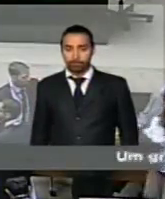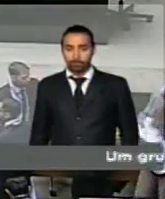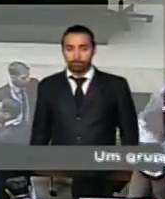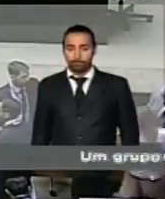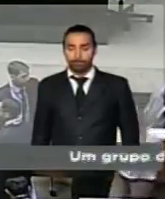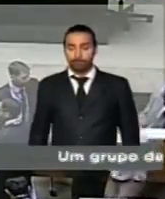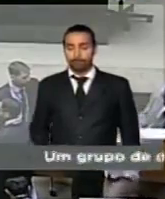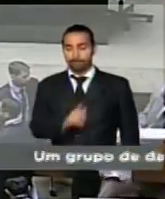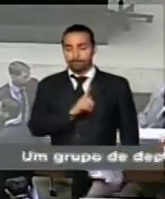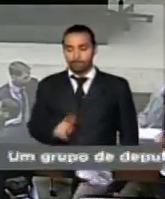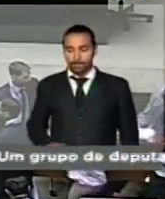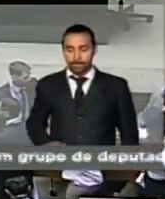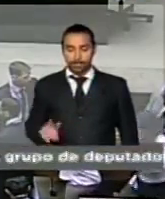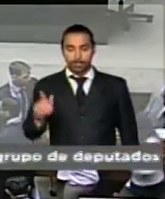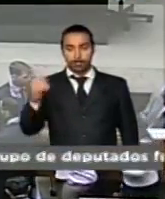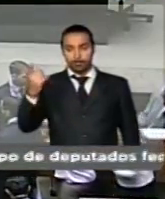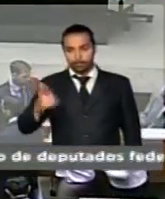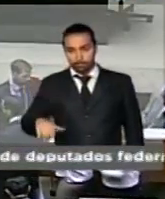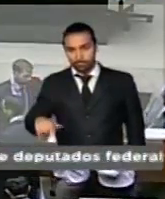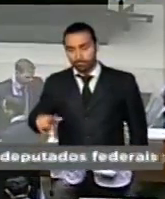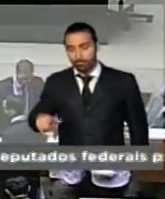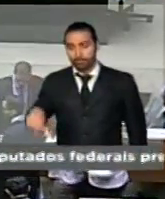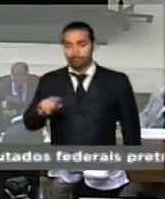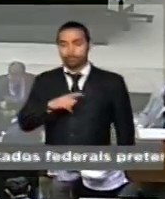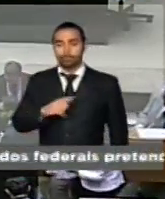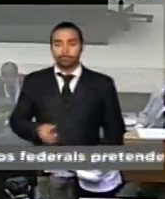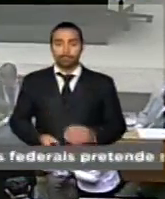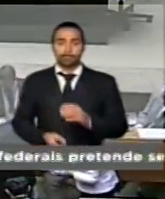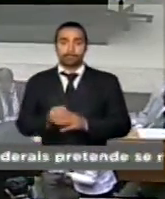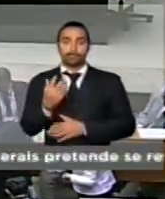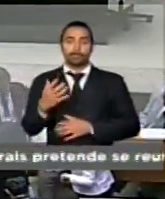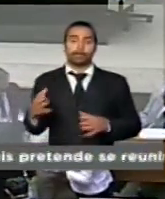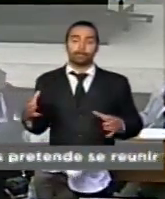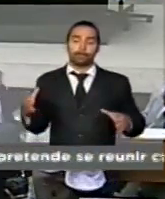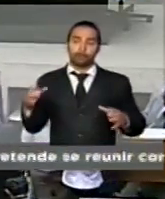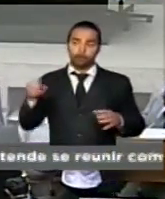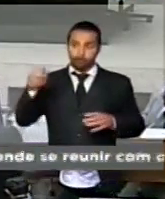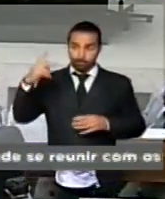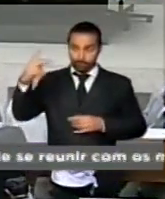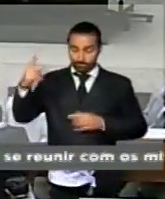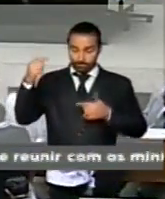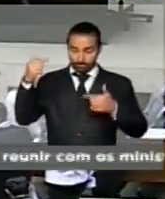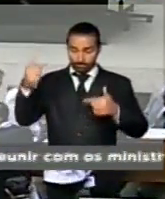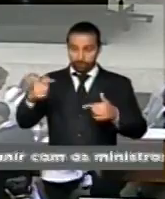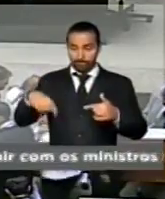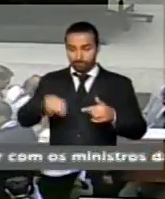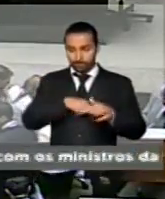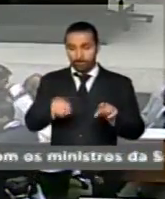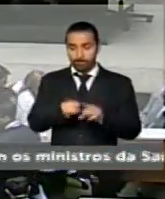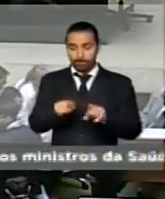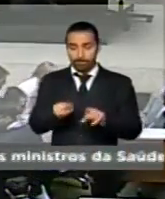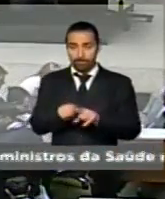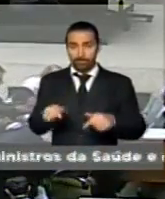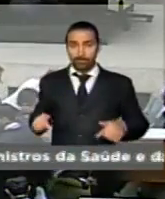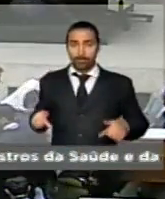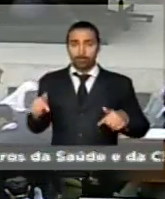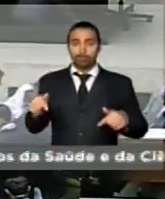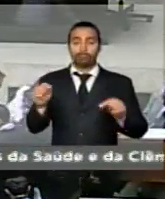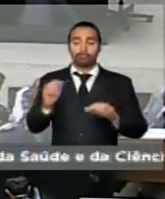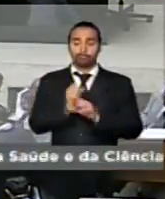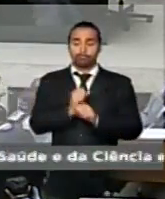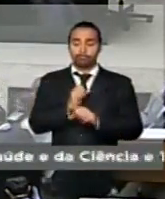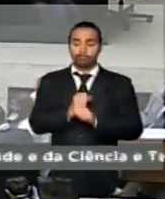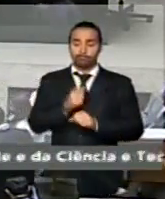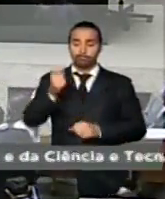O governo, de novo, desde que nós criamos, inclusive uma bandeira sua, uma bandeira nossa, a questão do orçamento impositivo. E